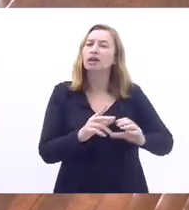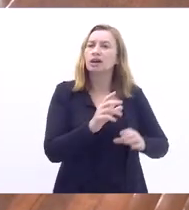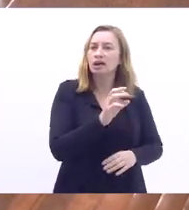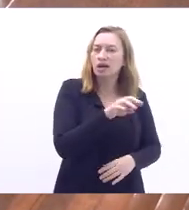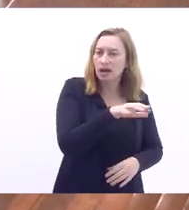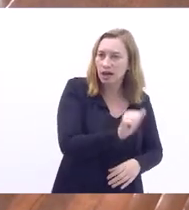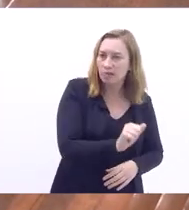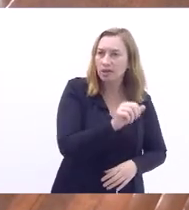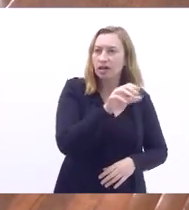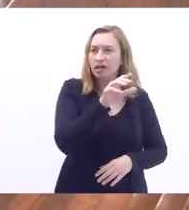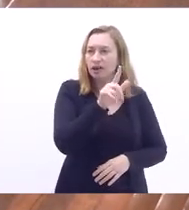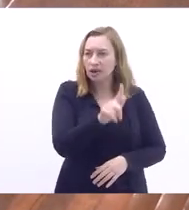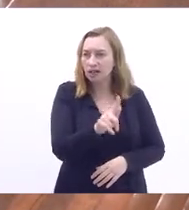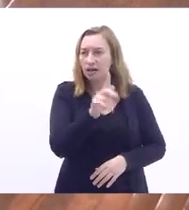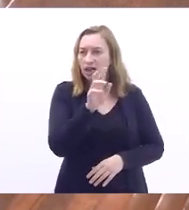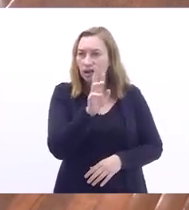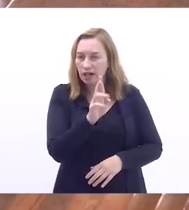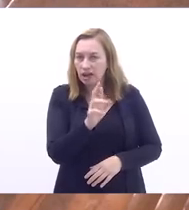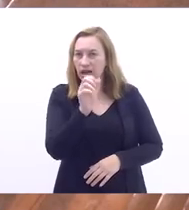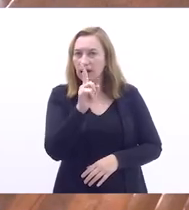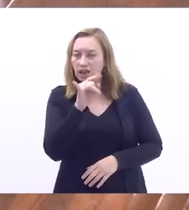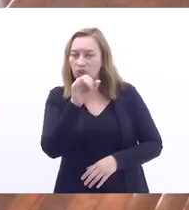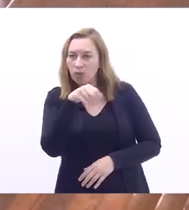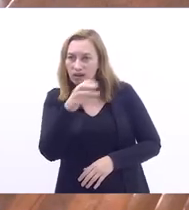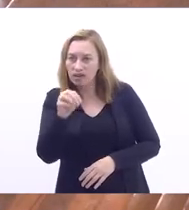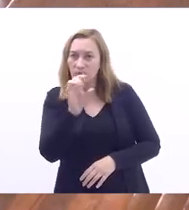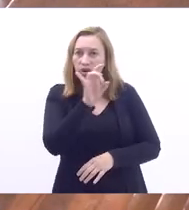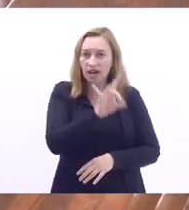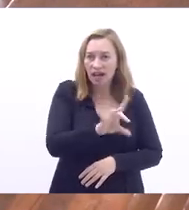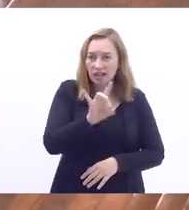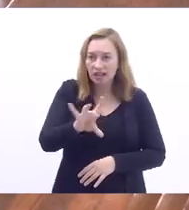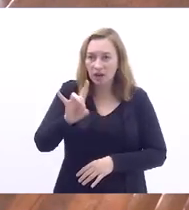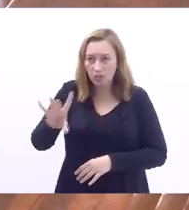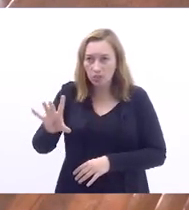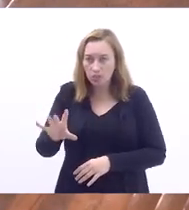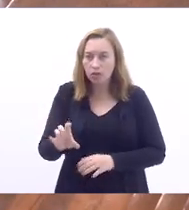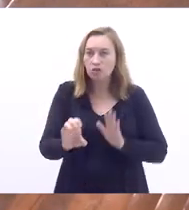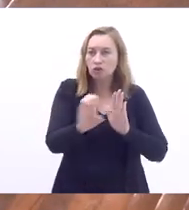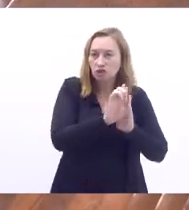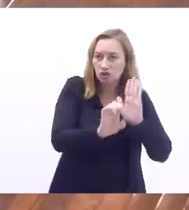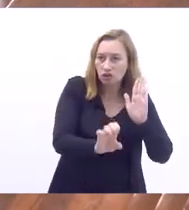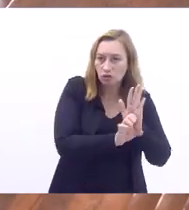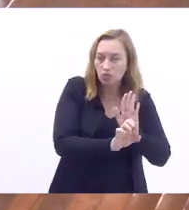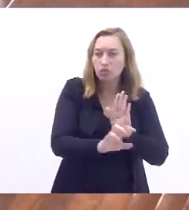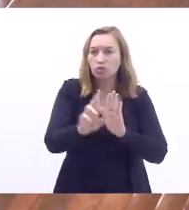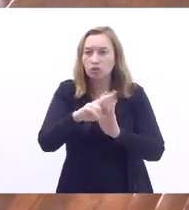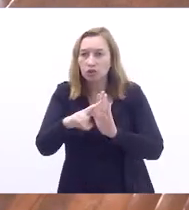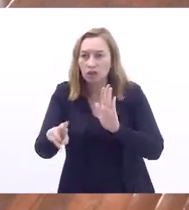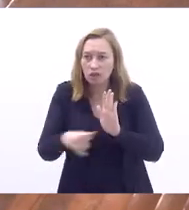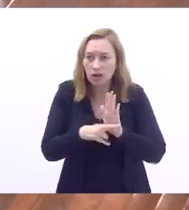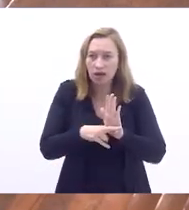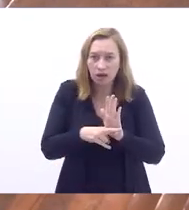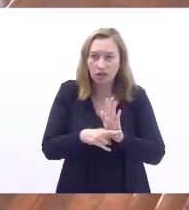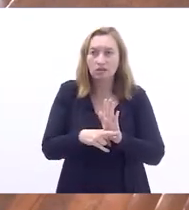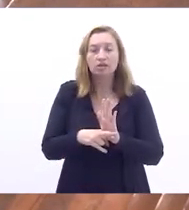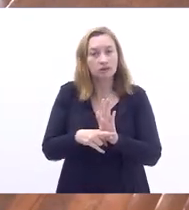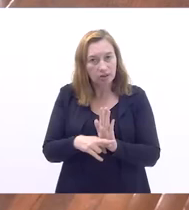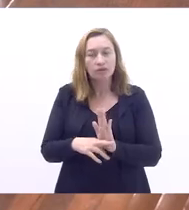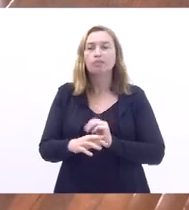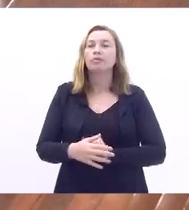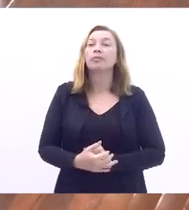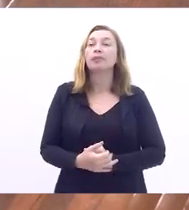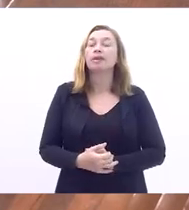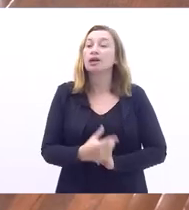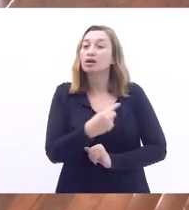de graduação a câmera de graduação cada um com a sua composição definida em estatuto no Regimento temos o colar que o consumo